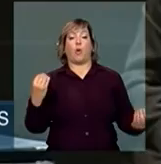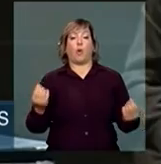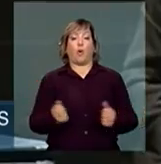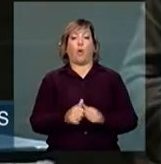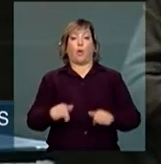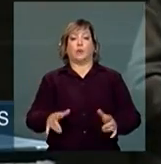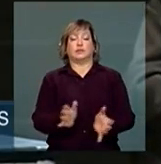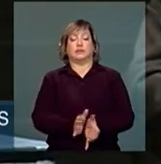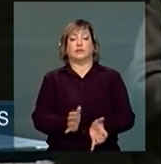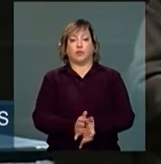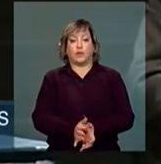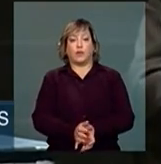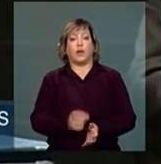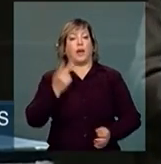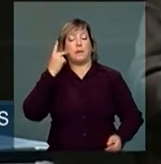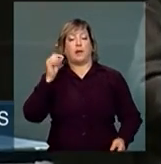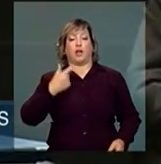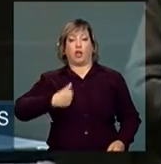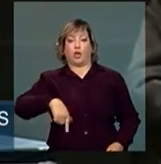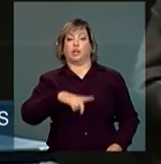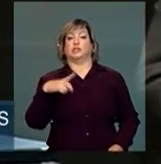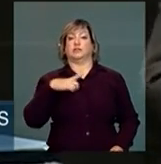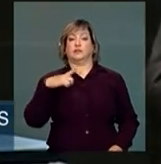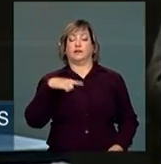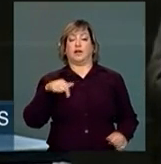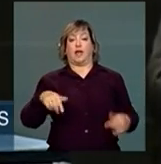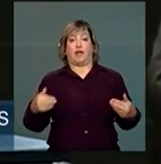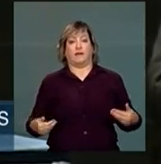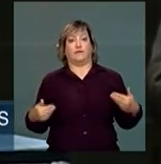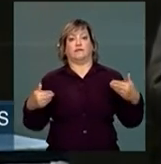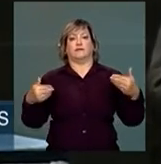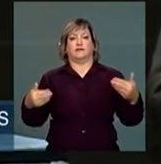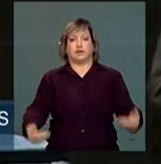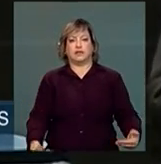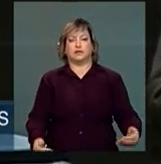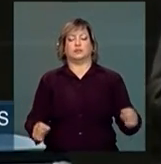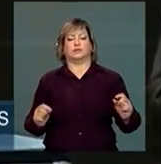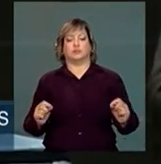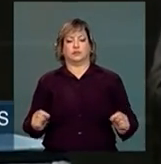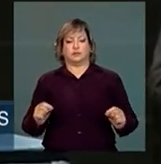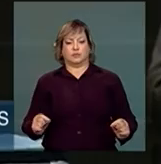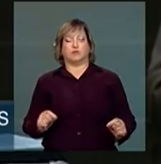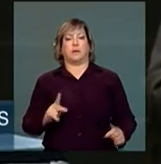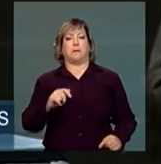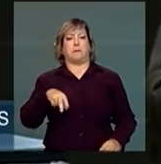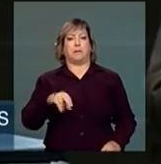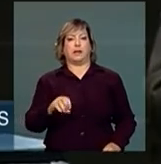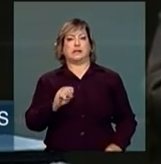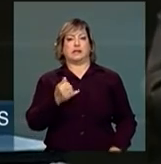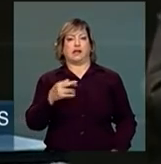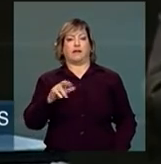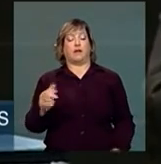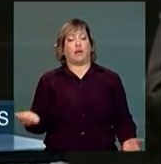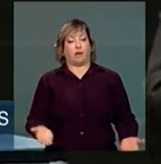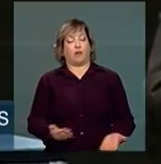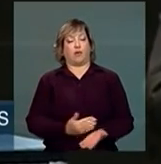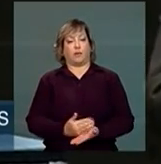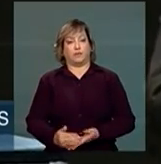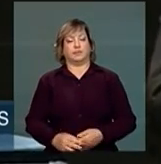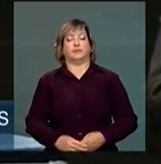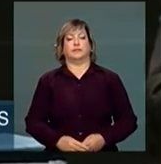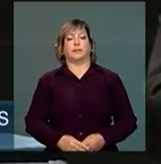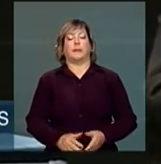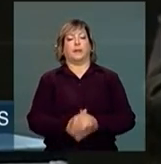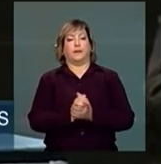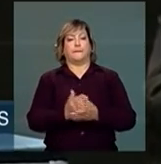setor para que tivéssemos esse avanço do Plano Safra, que ora se inicia. Cumprimentar também